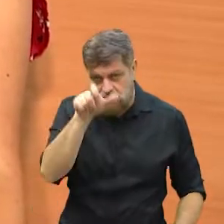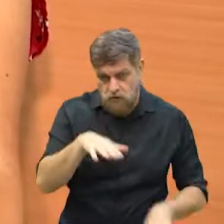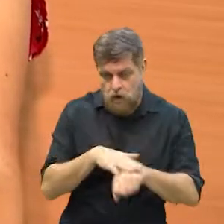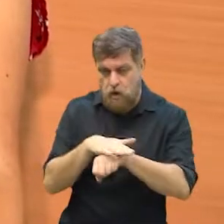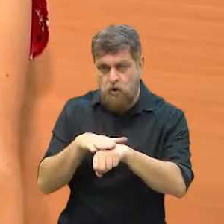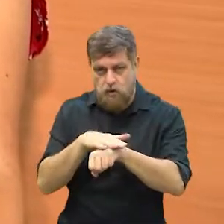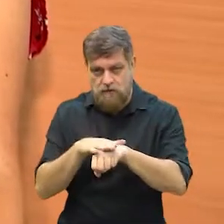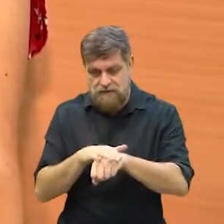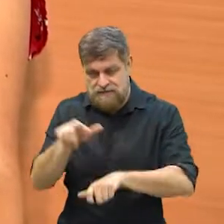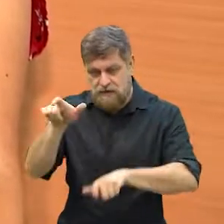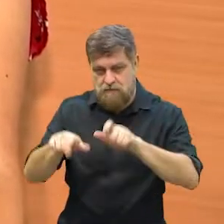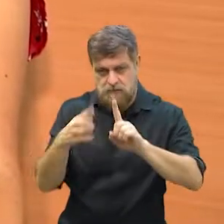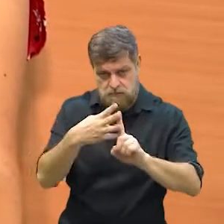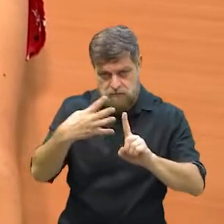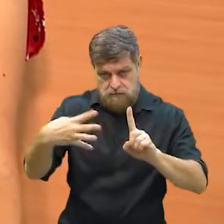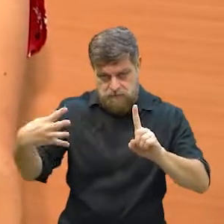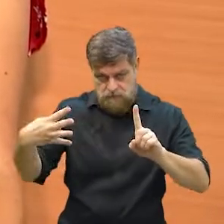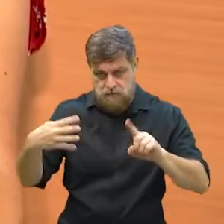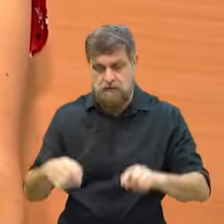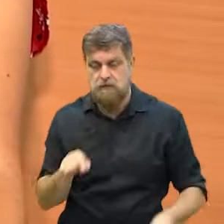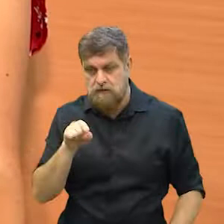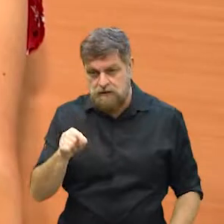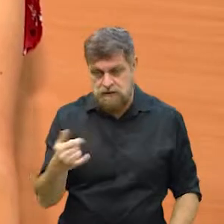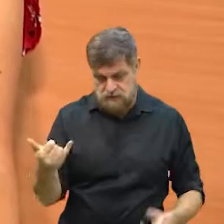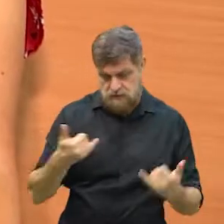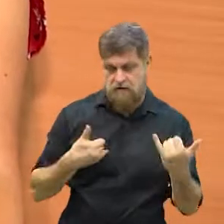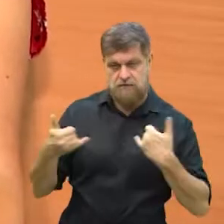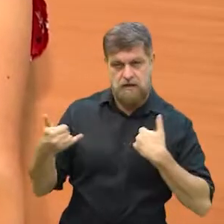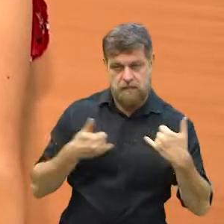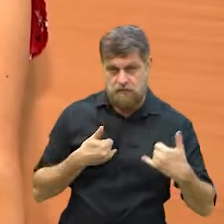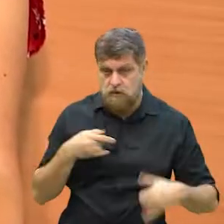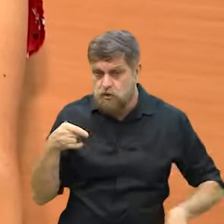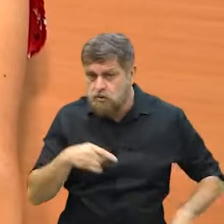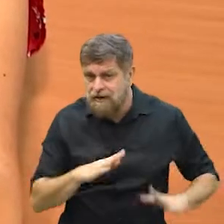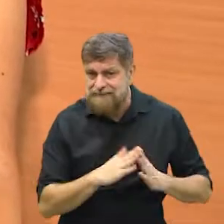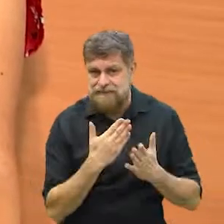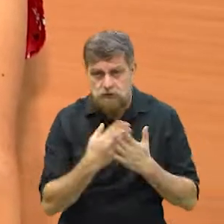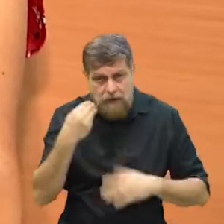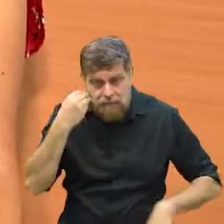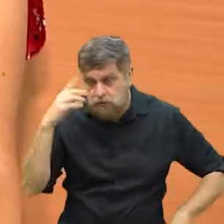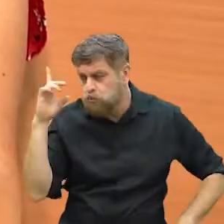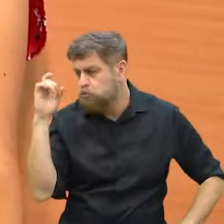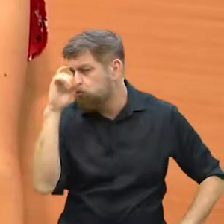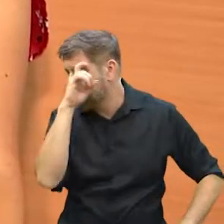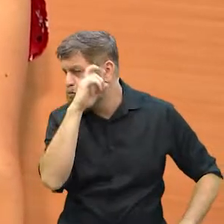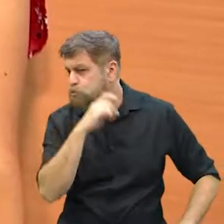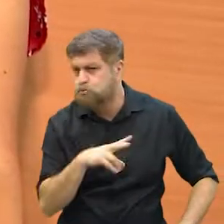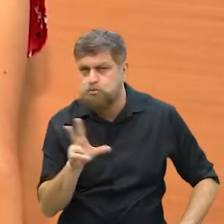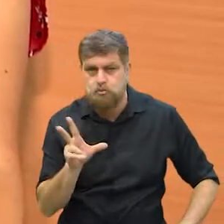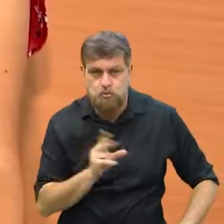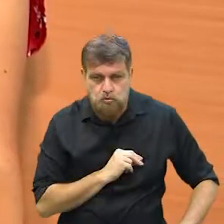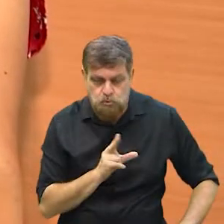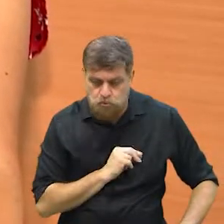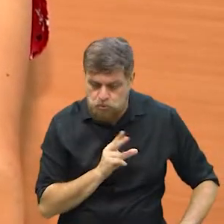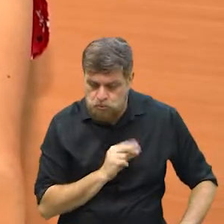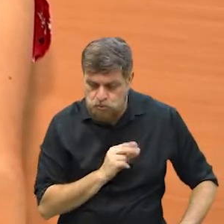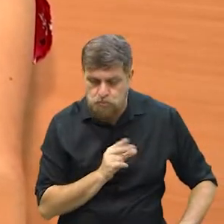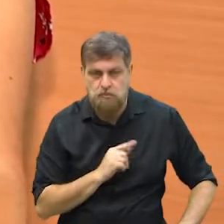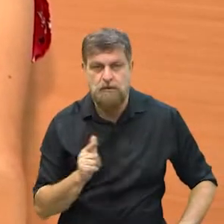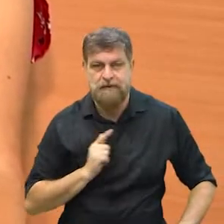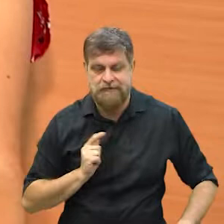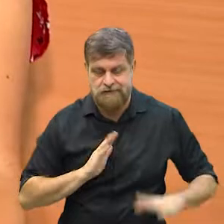você conversa com pessoas LGBTs, muitos vão dizer o quão difícil foi a experiência escolar. E isso